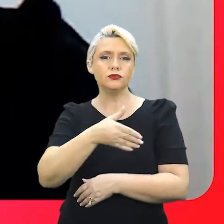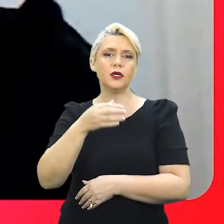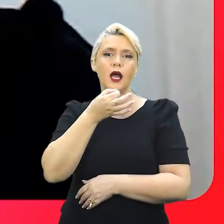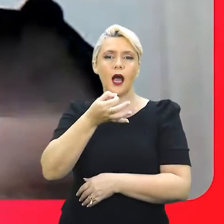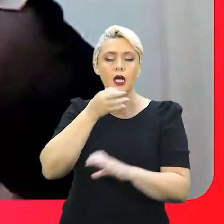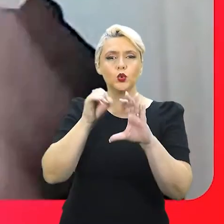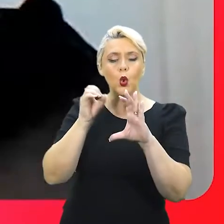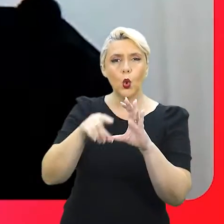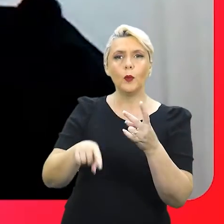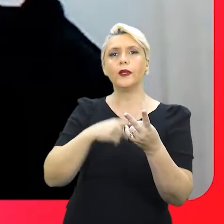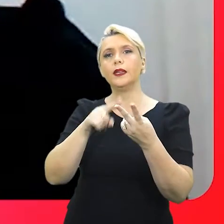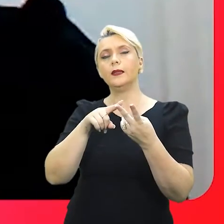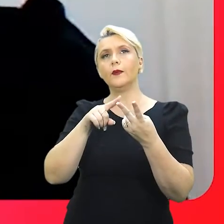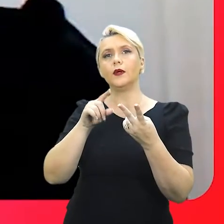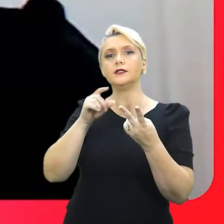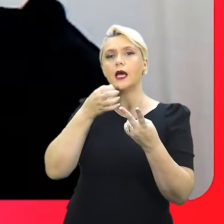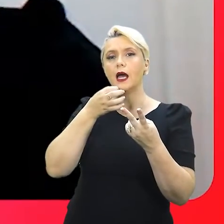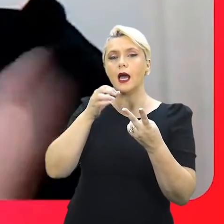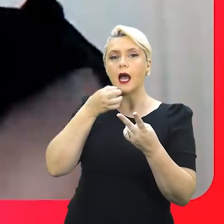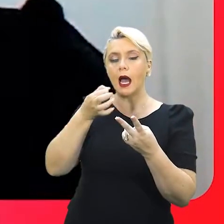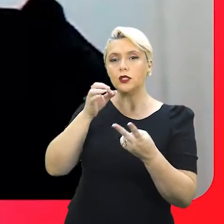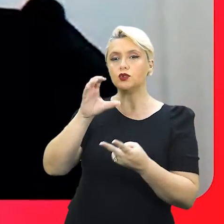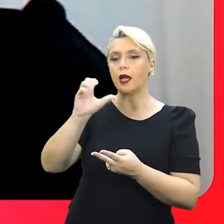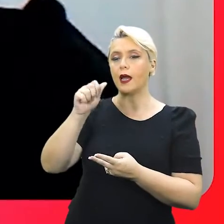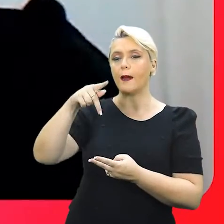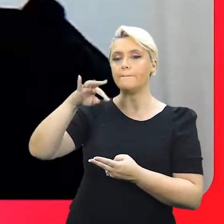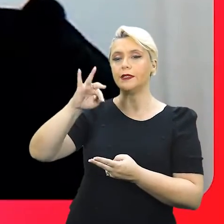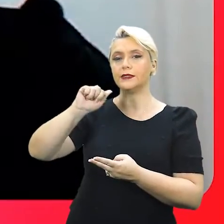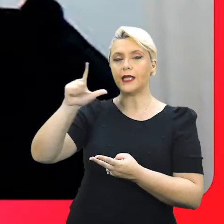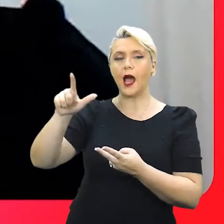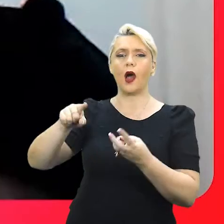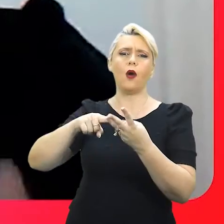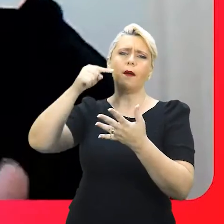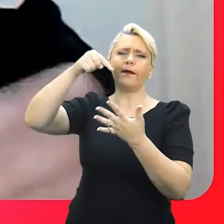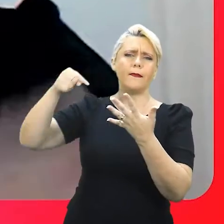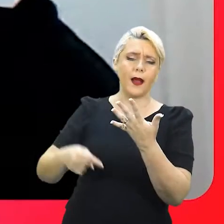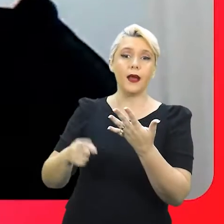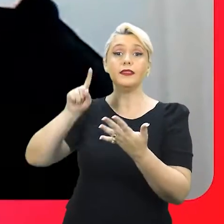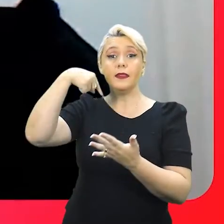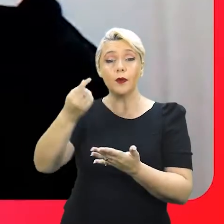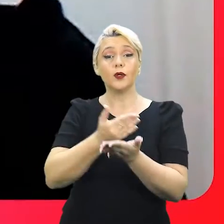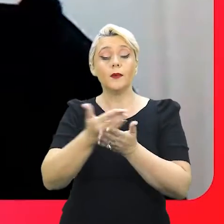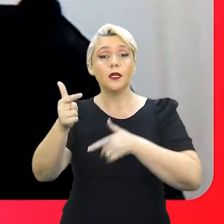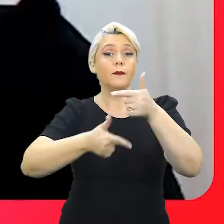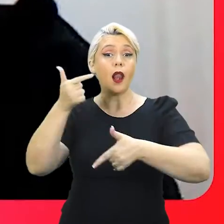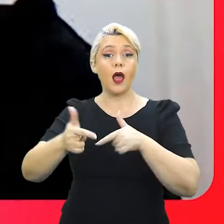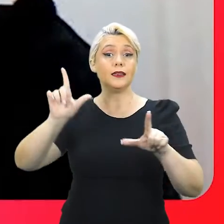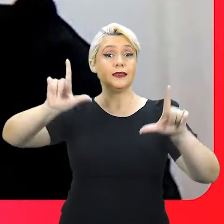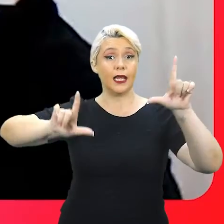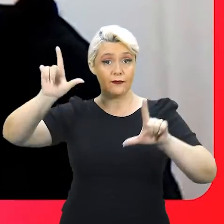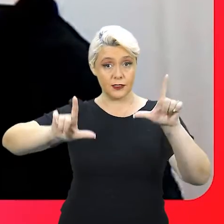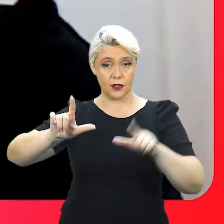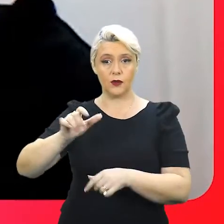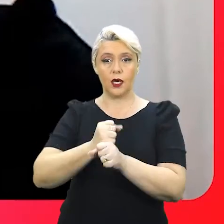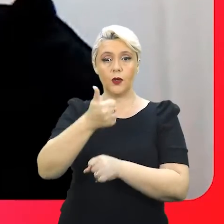Globo, Rádio Capital, depois Belo Horizonte, Itatiaia, Guarani. Aí eu comecei na televisão